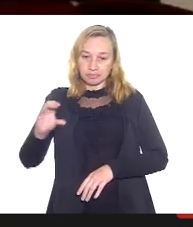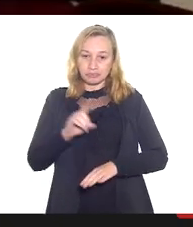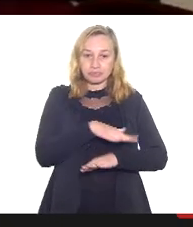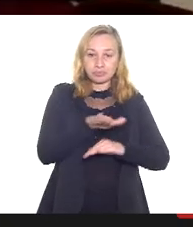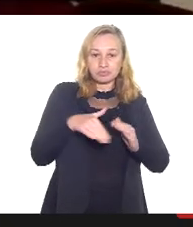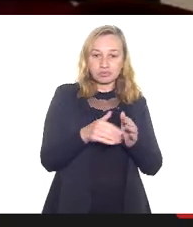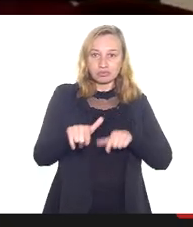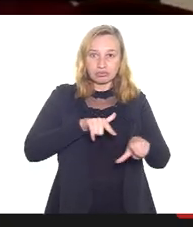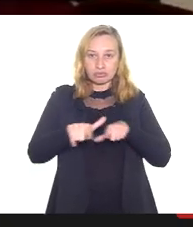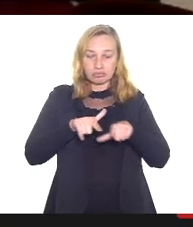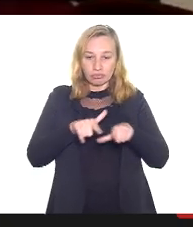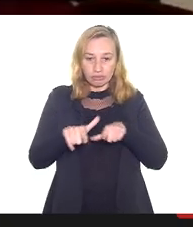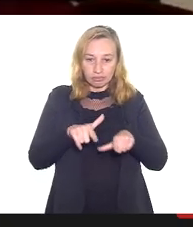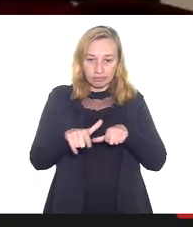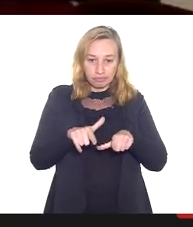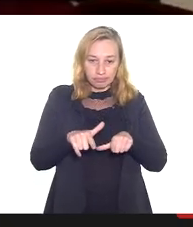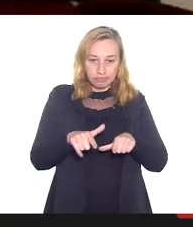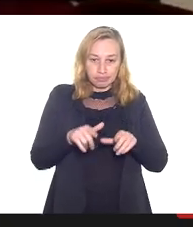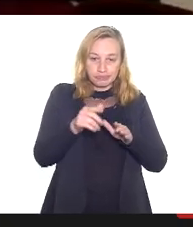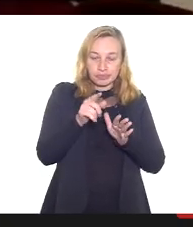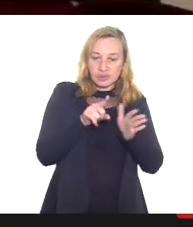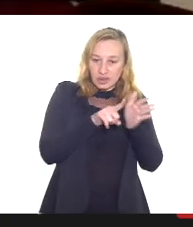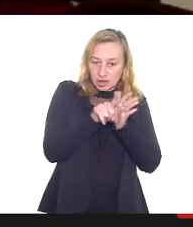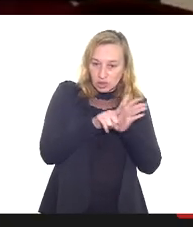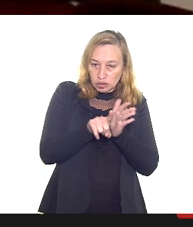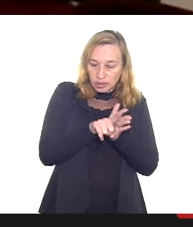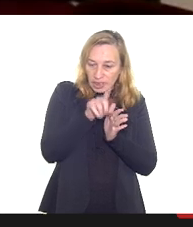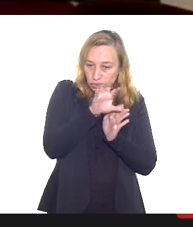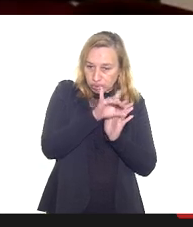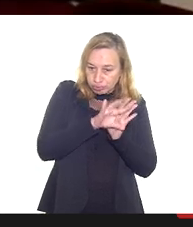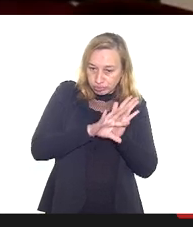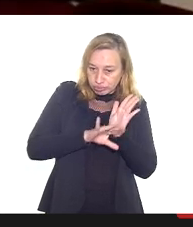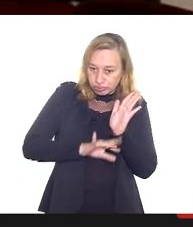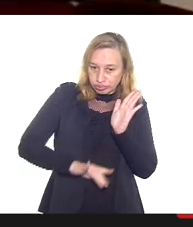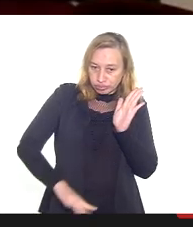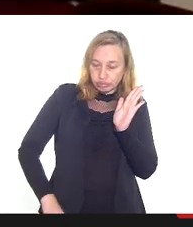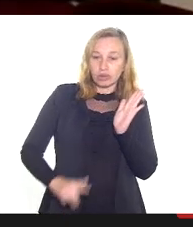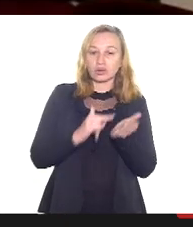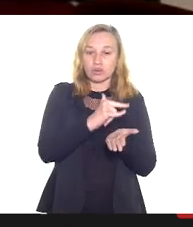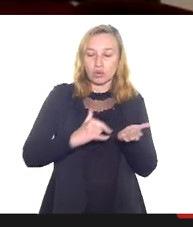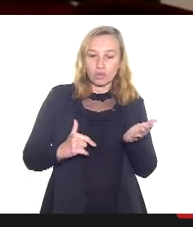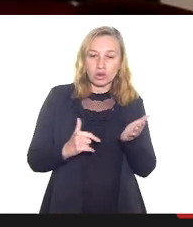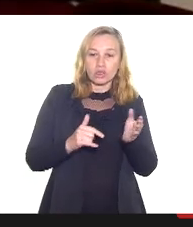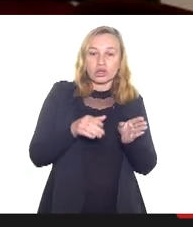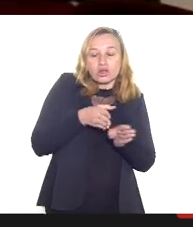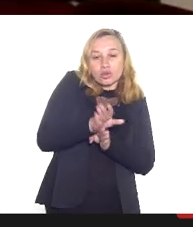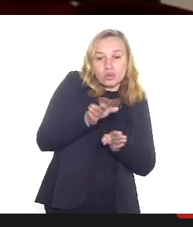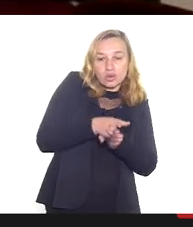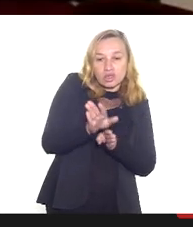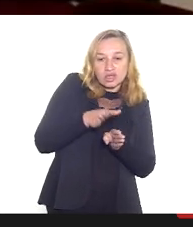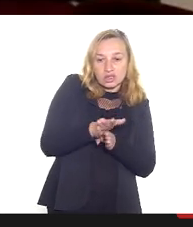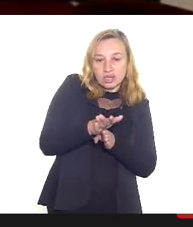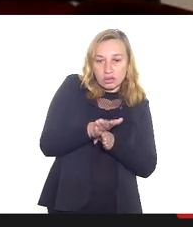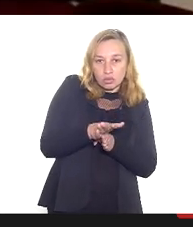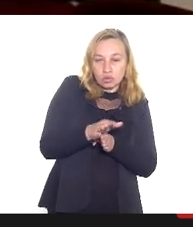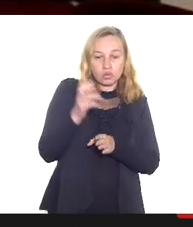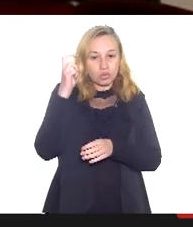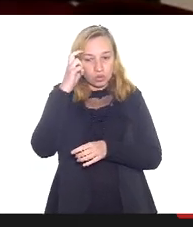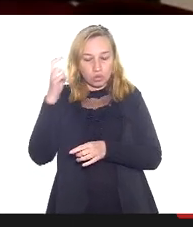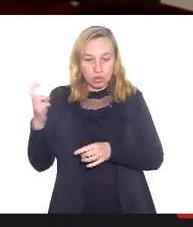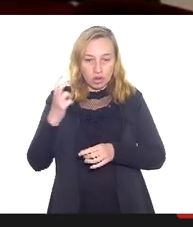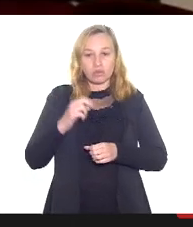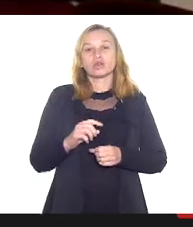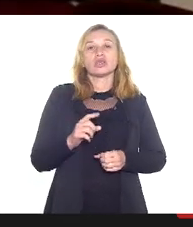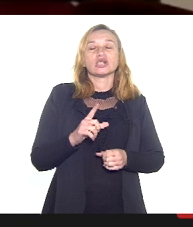rede, é que do questionário que a gente botou, do documento, né, de orientação curricular preliminar,